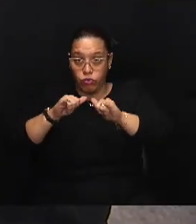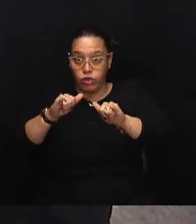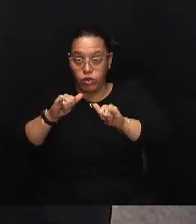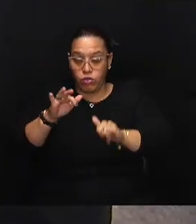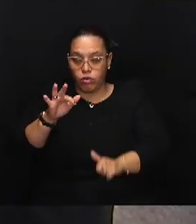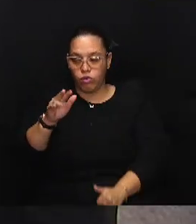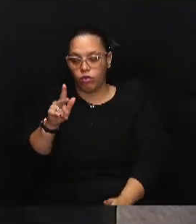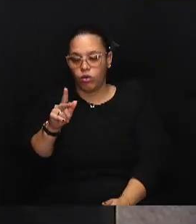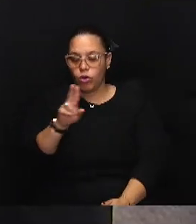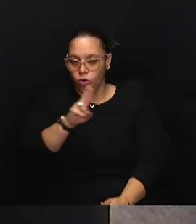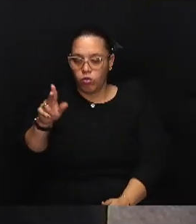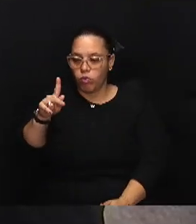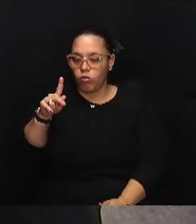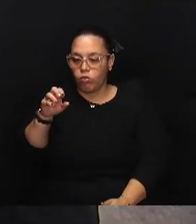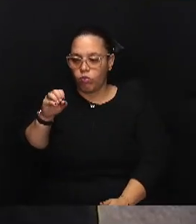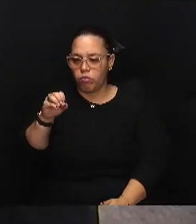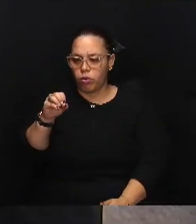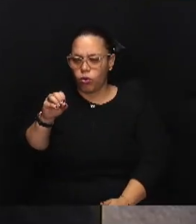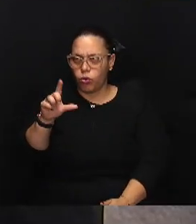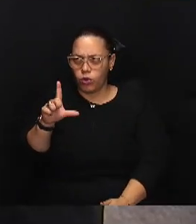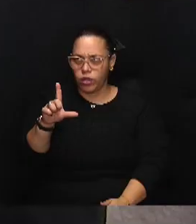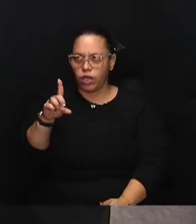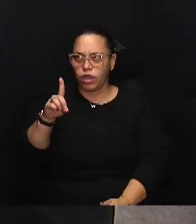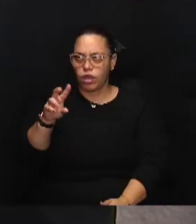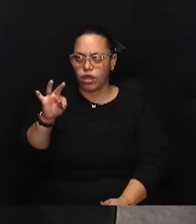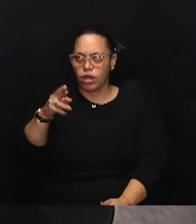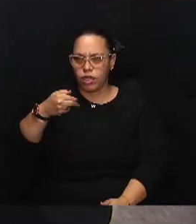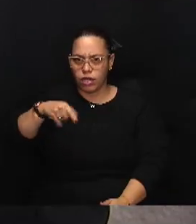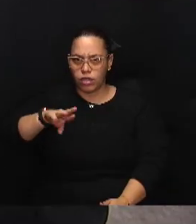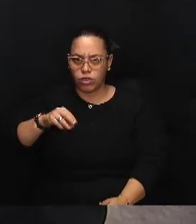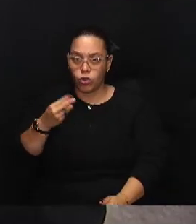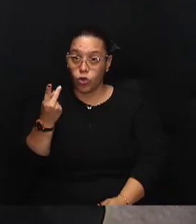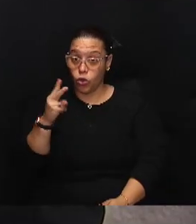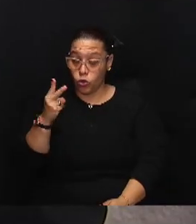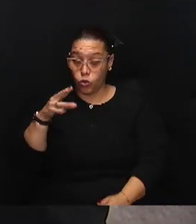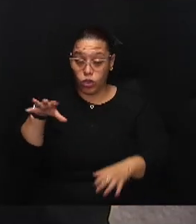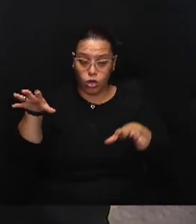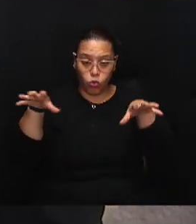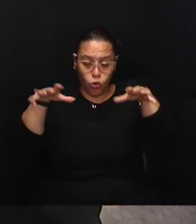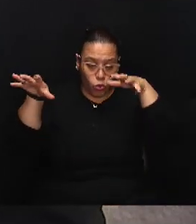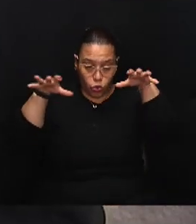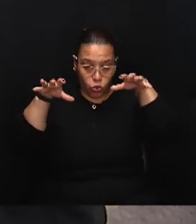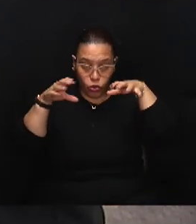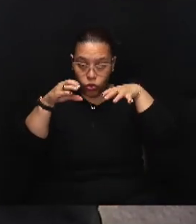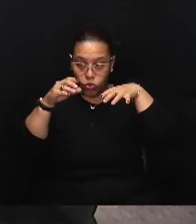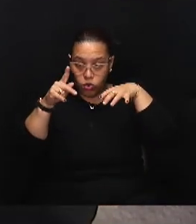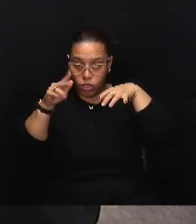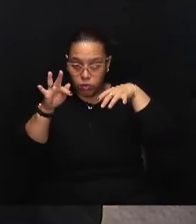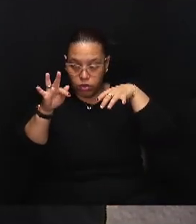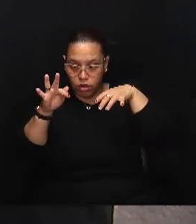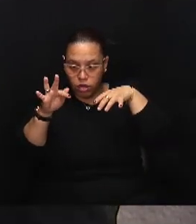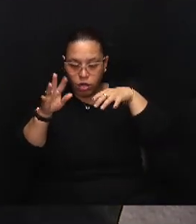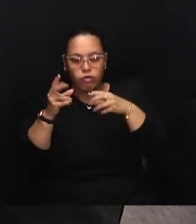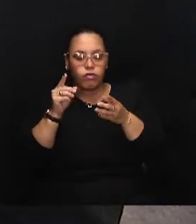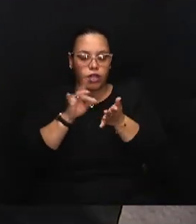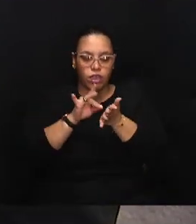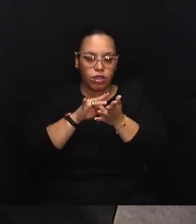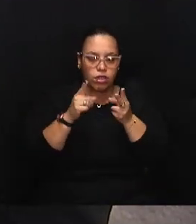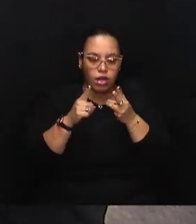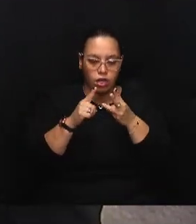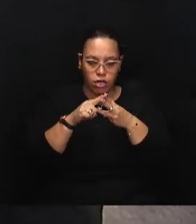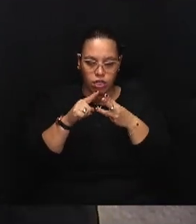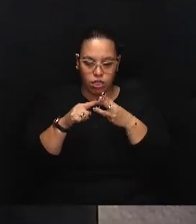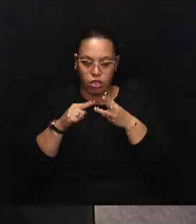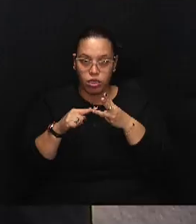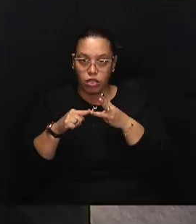mas a gente tem pelo menos 2 fantasmas que eu gosto de dizer com CPF, na verdade 3, que é